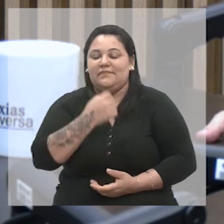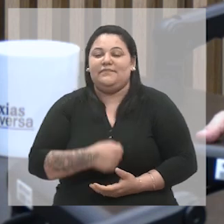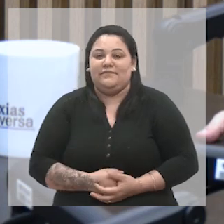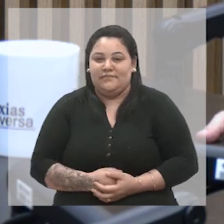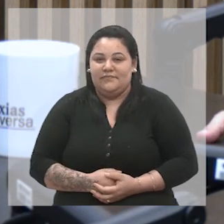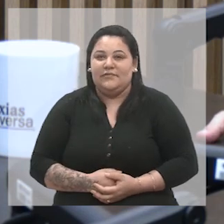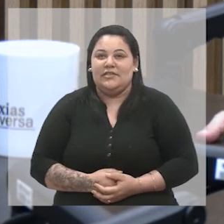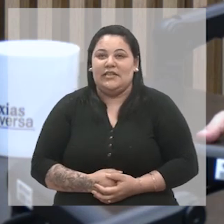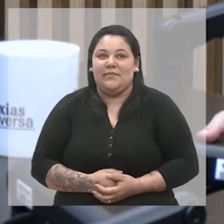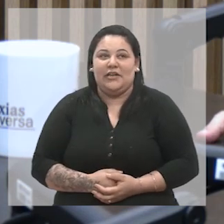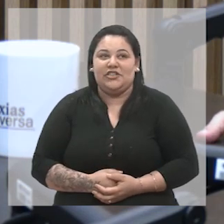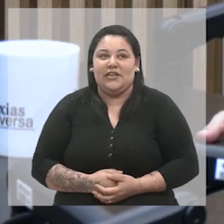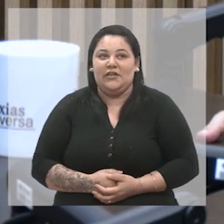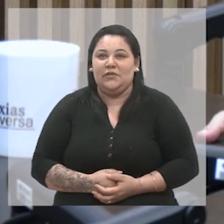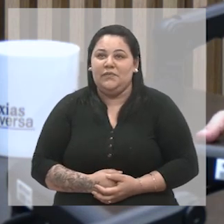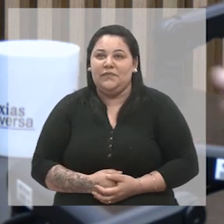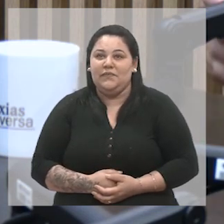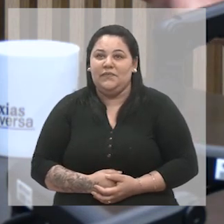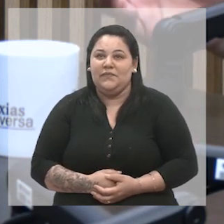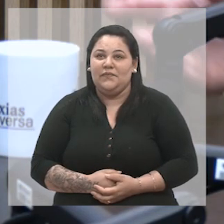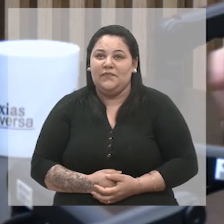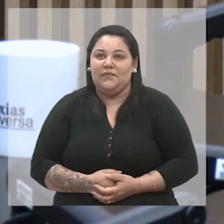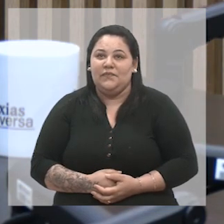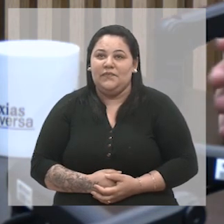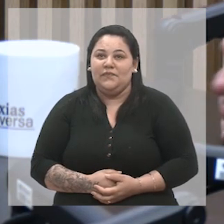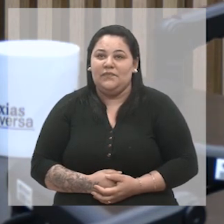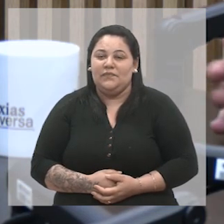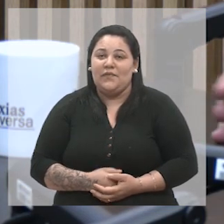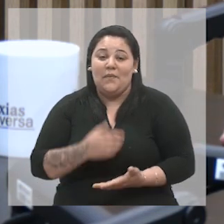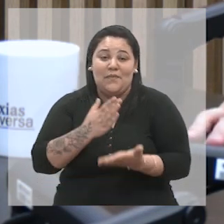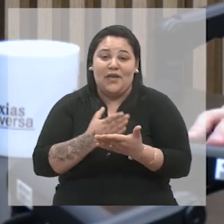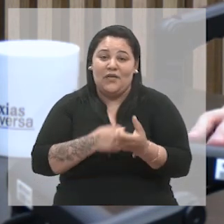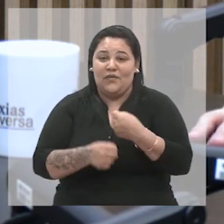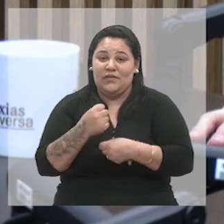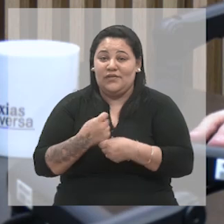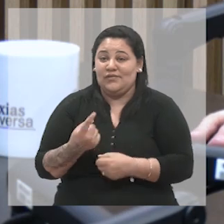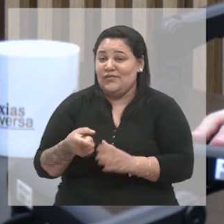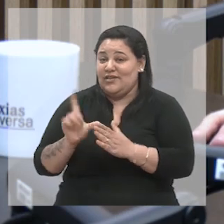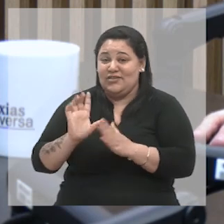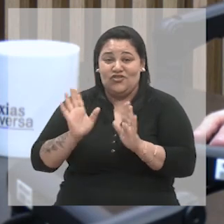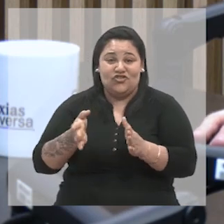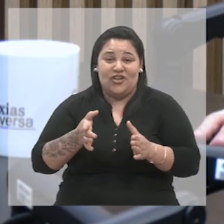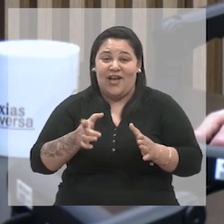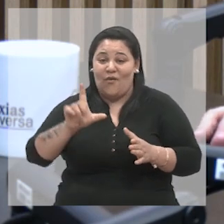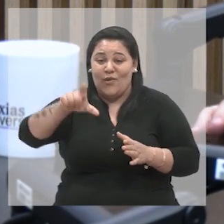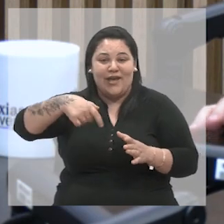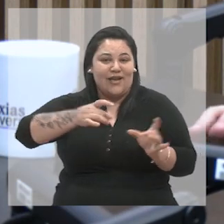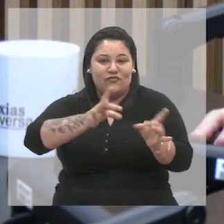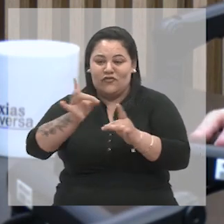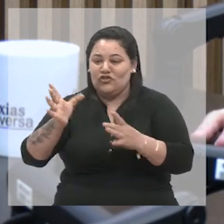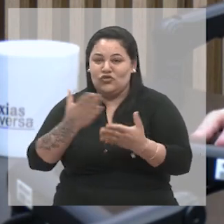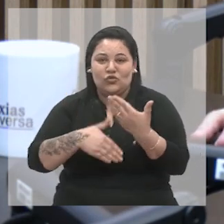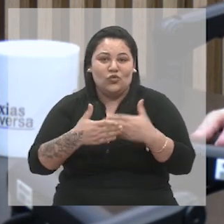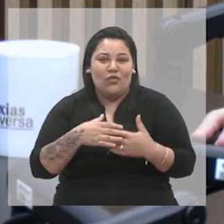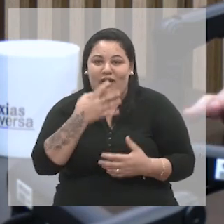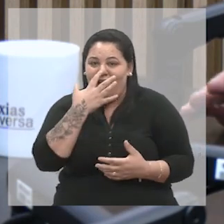né? É impressionante. A Champions League, meio ano antes, já tá os ingressos todos vendidos. É coisa absurda, a gente não